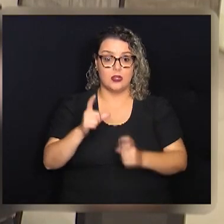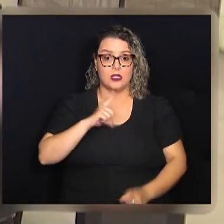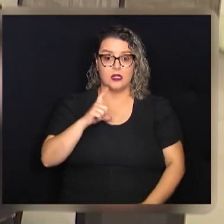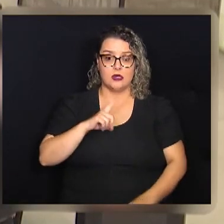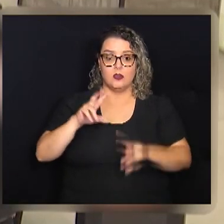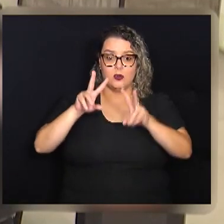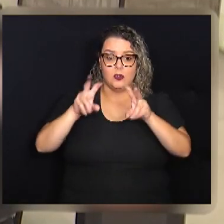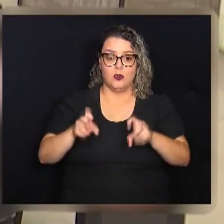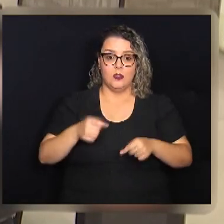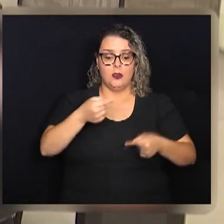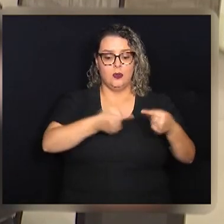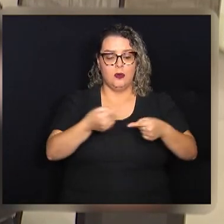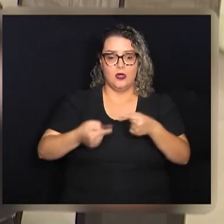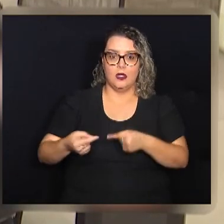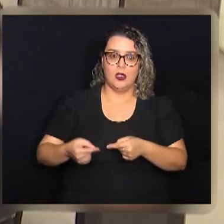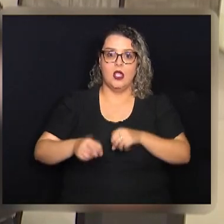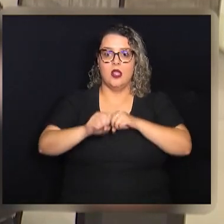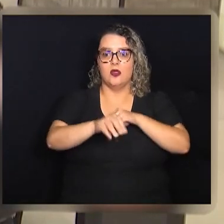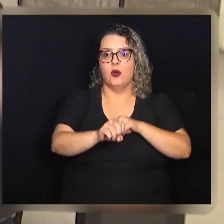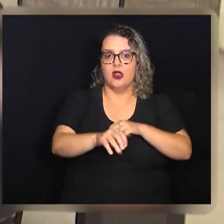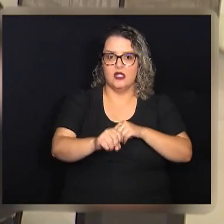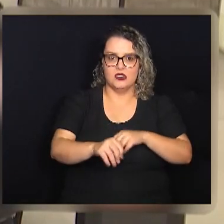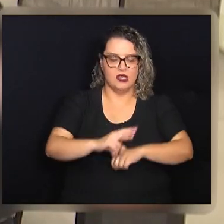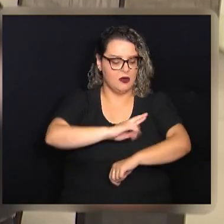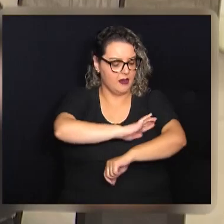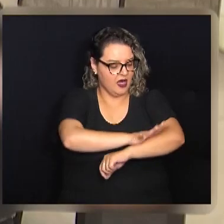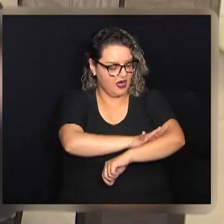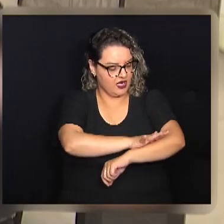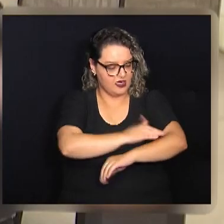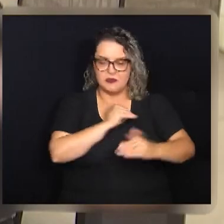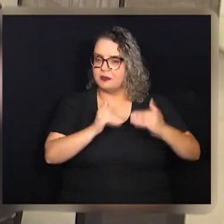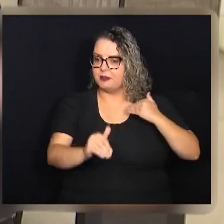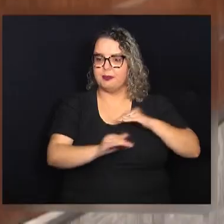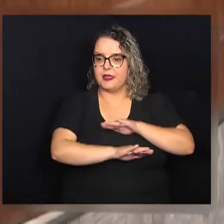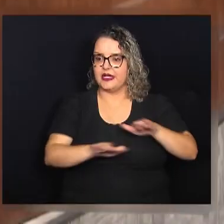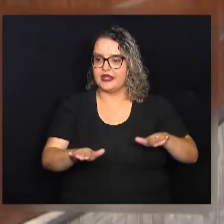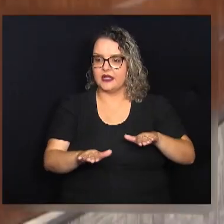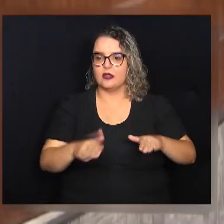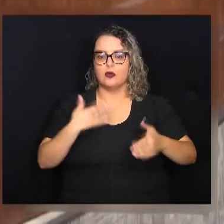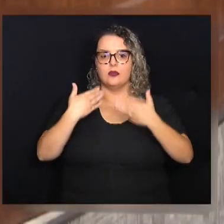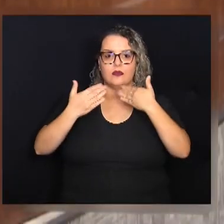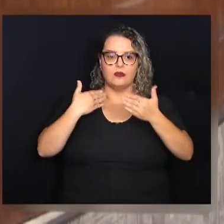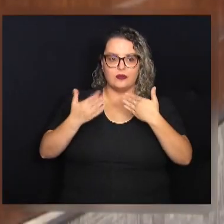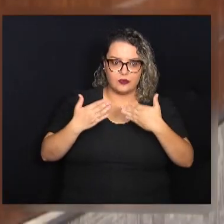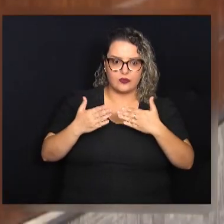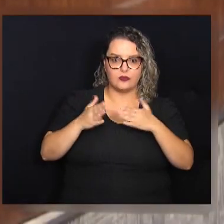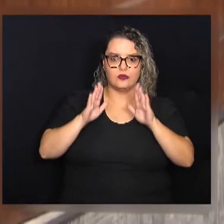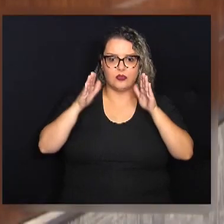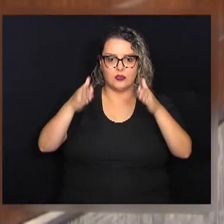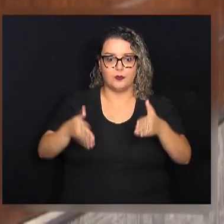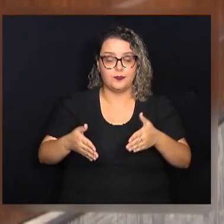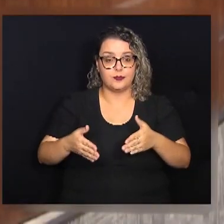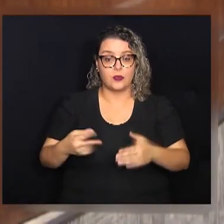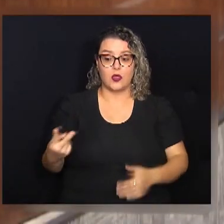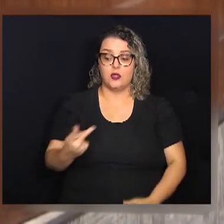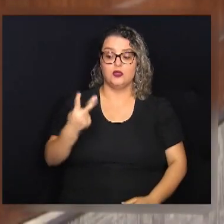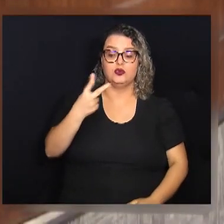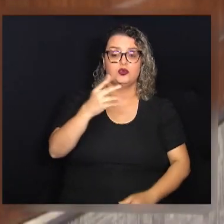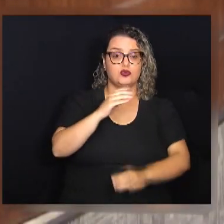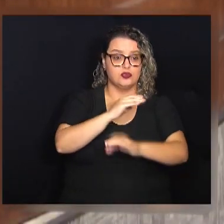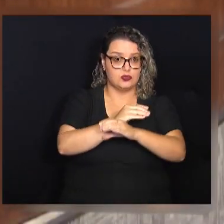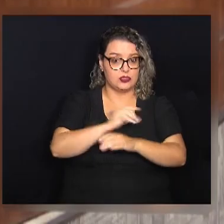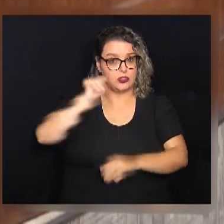tema o debate sobre a educação antirracista, com o foco nos diálogos sobre os valores civilizatórios